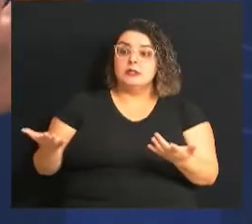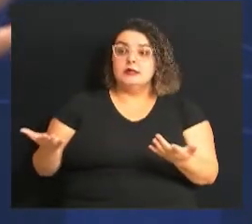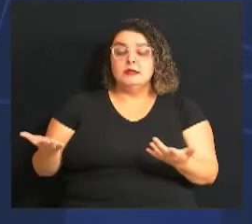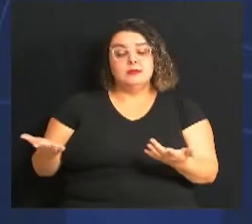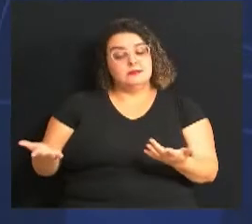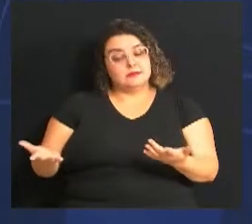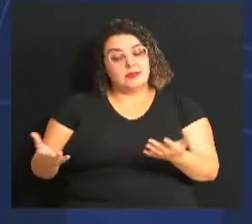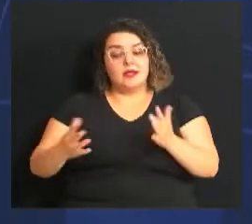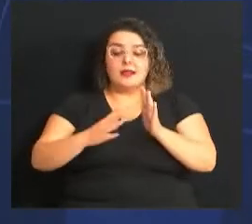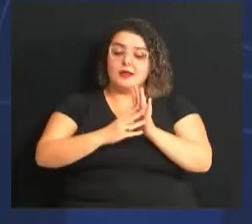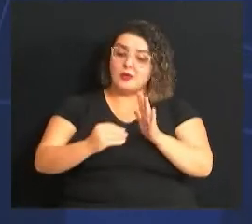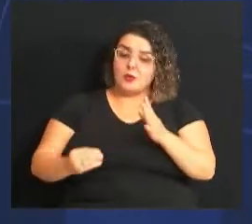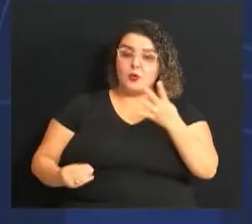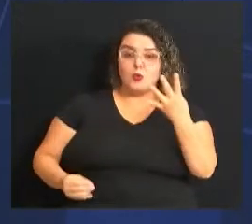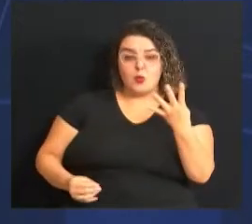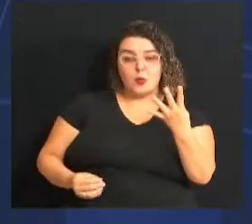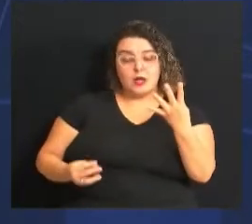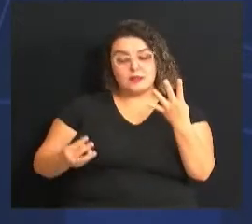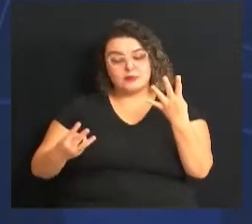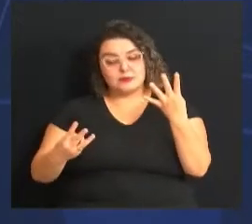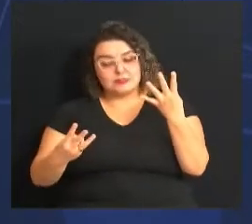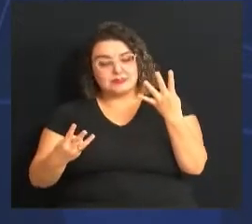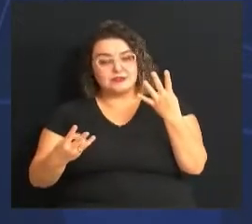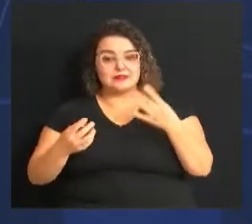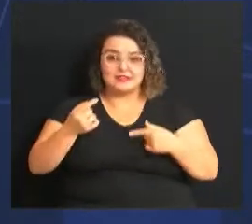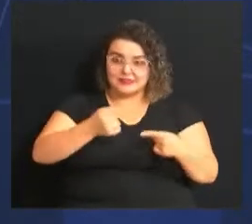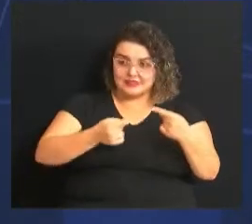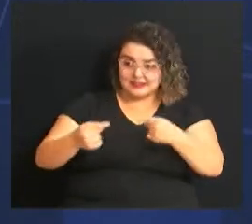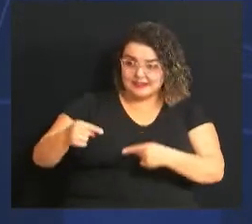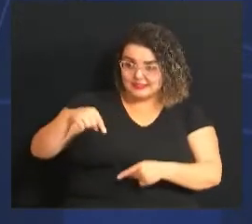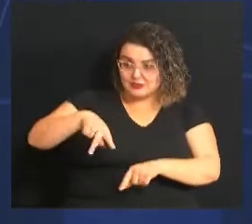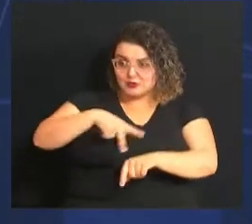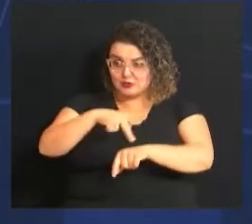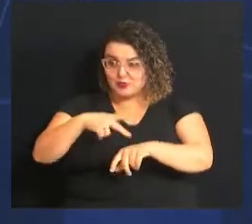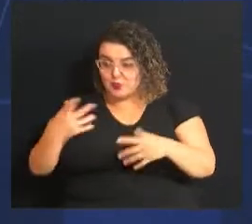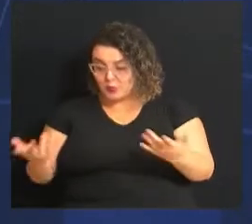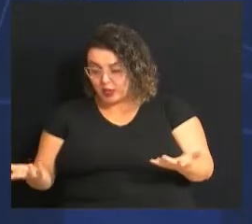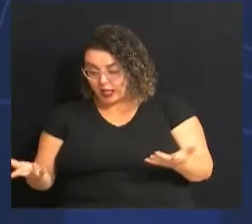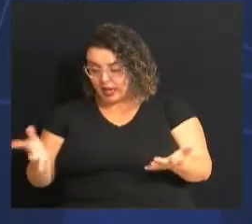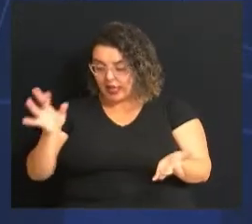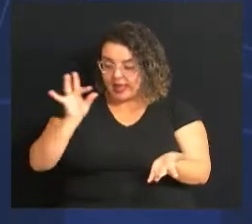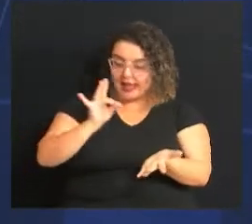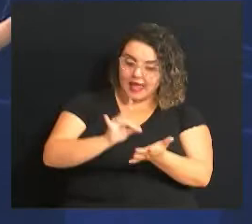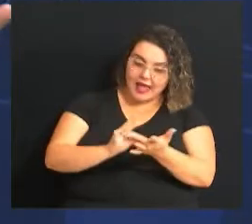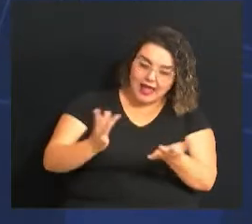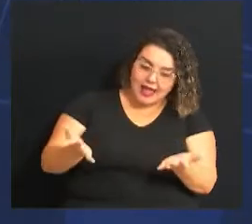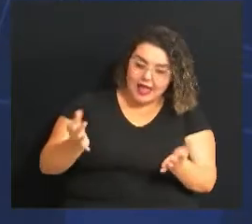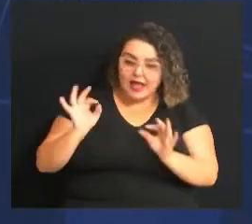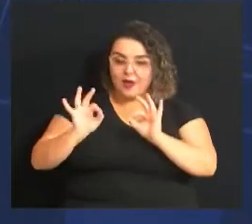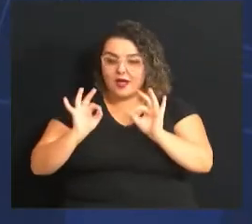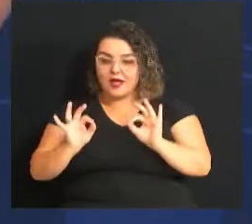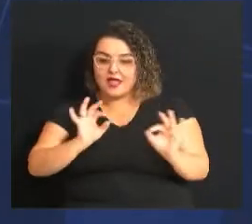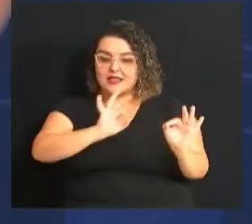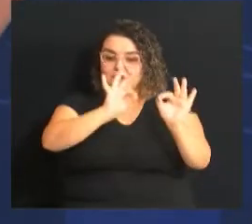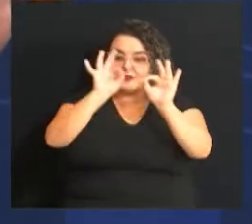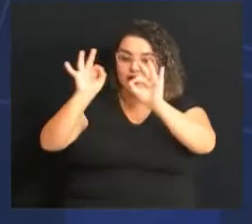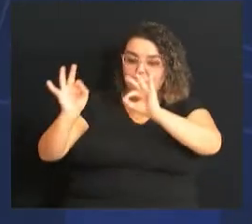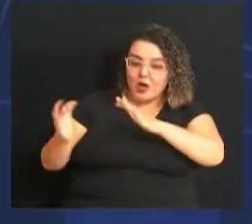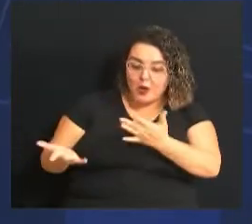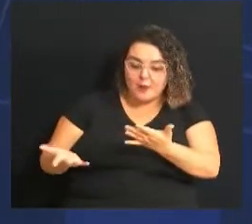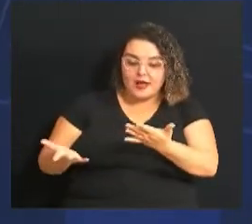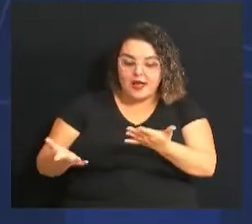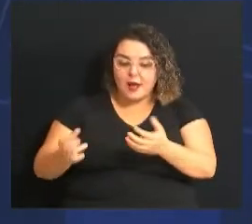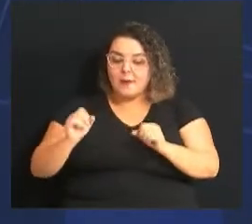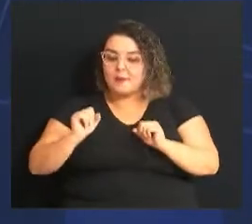modelo 4x3 está sendo discutido aqui no país, ele é real. Para quem está nos acompanhando, deve